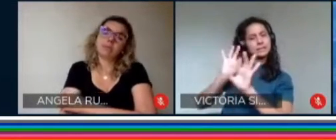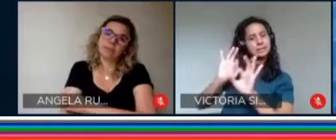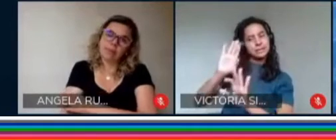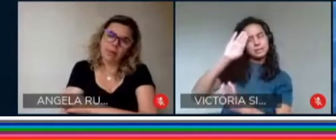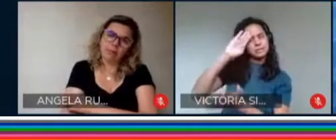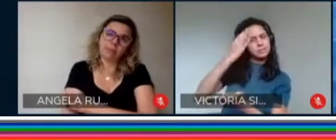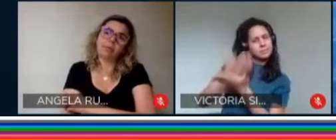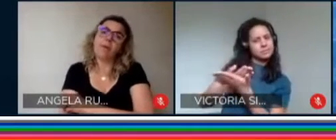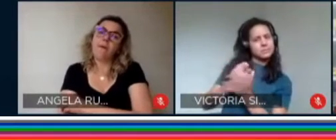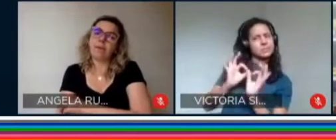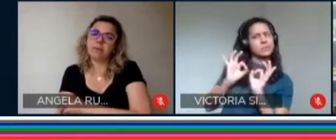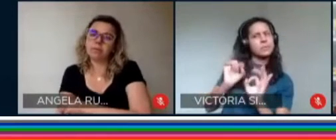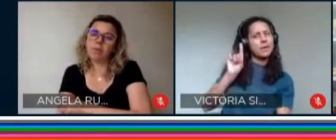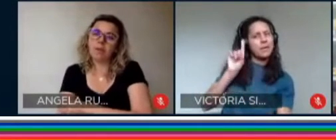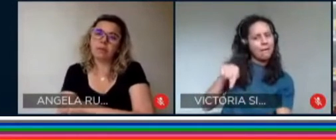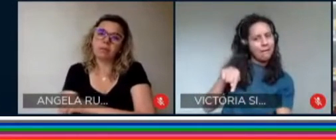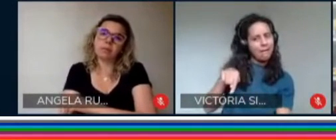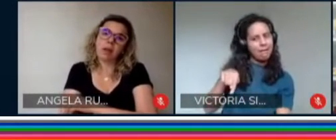tua fonte.